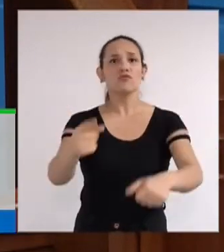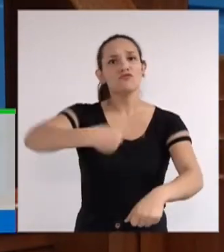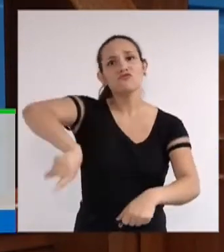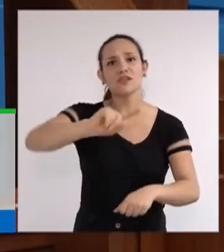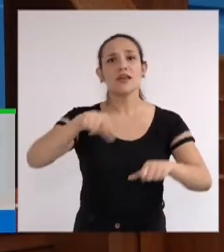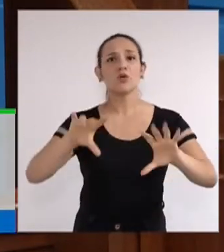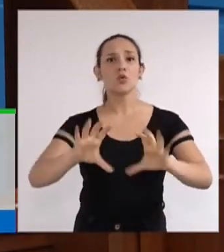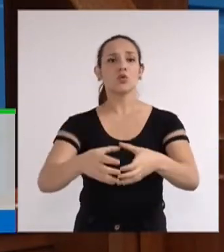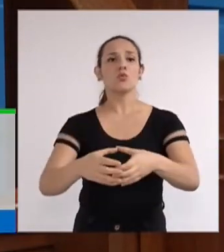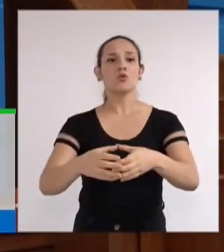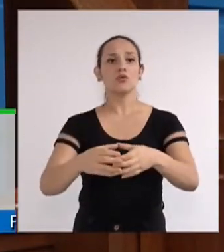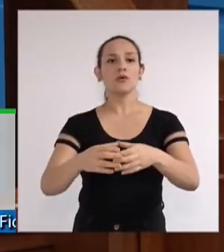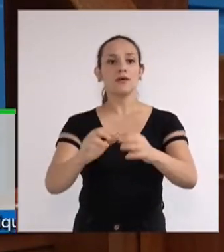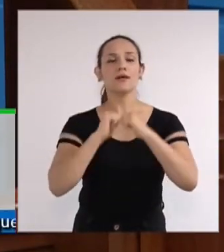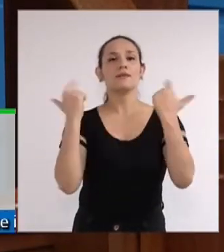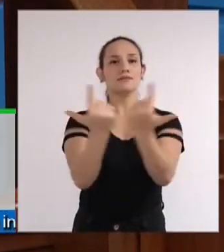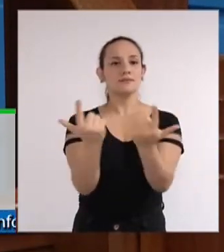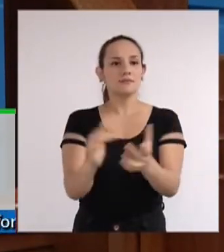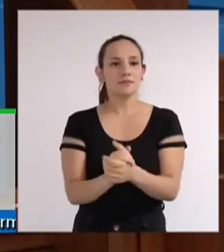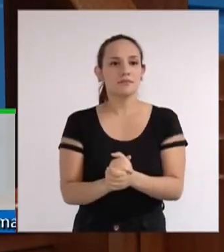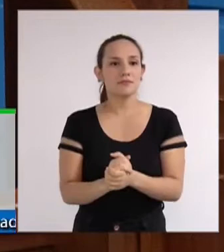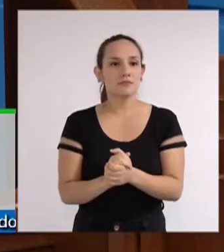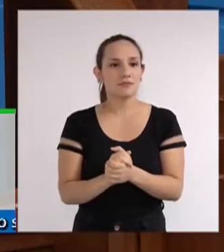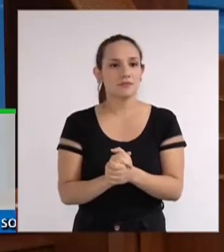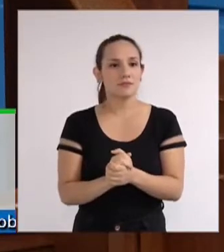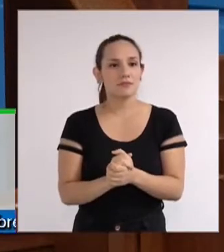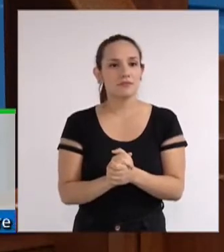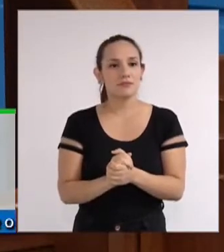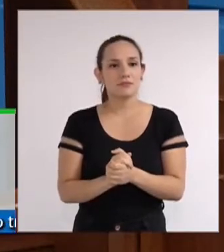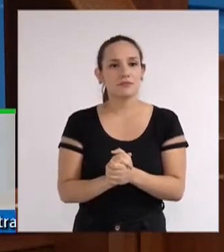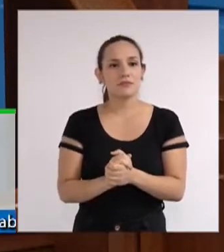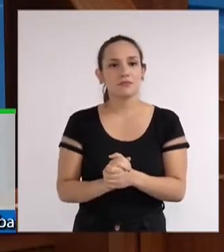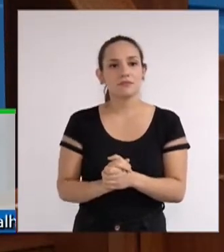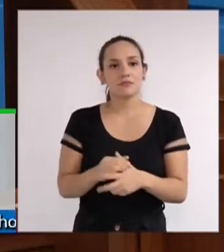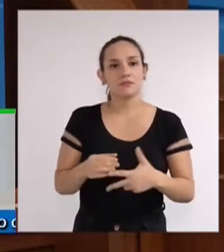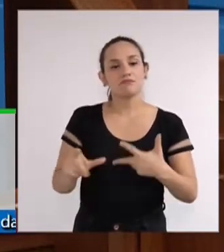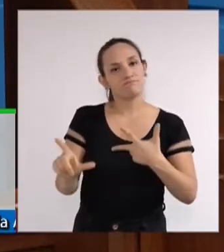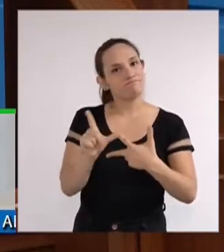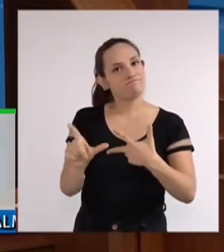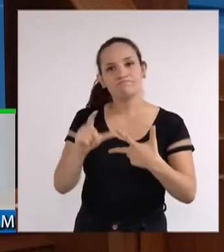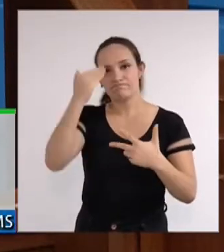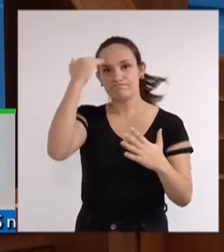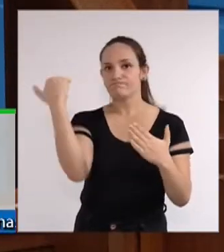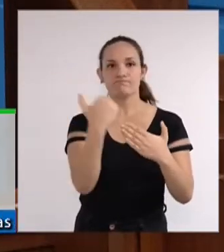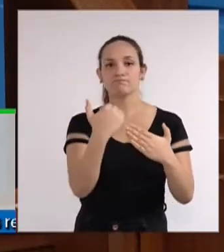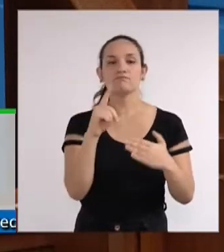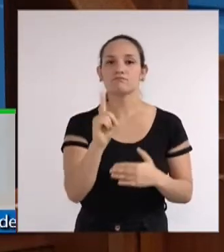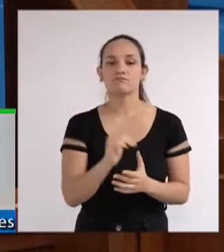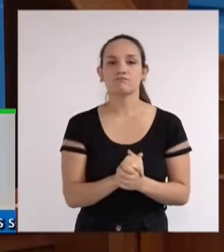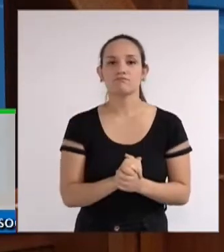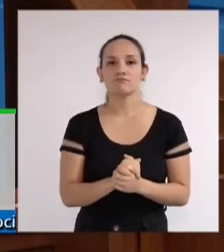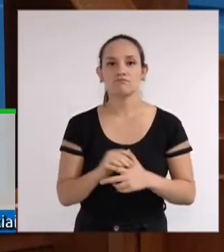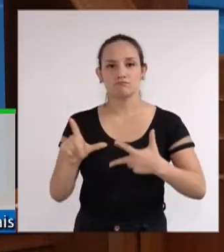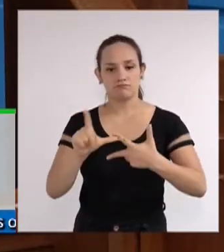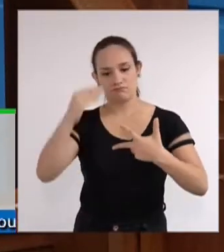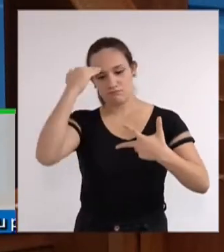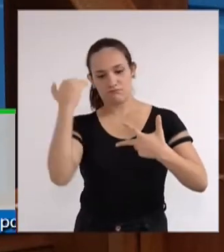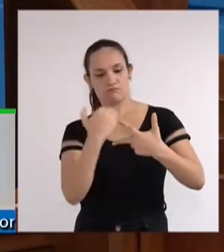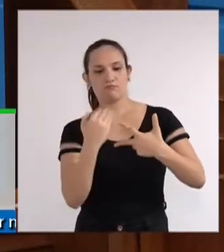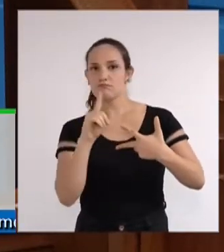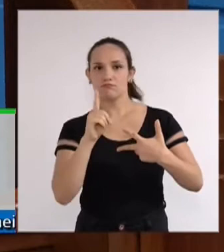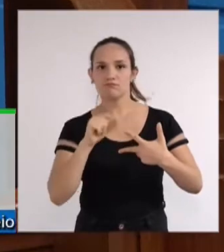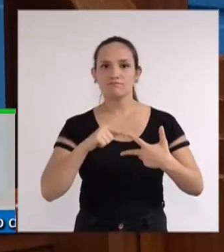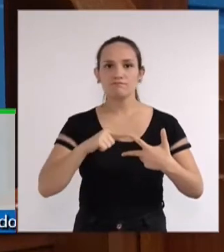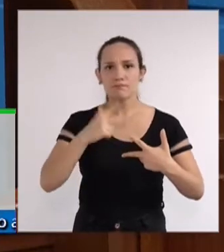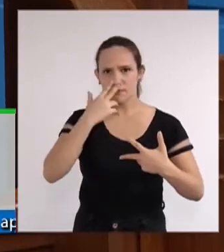de uma Casa Legislativa. O Poder Legislativo está sendo tratado com desrespeito. É preciso se